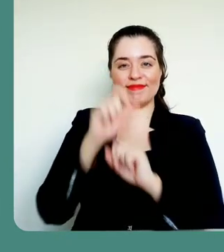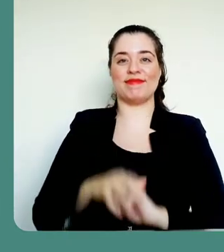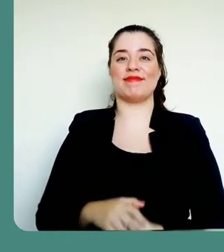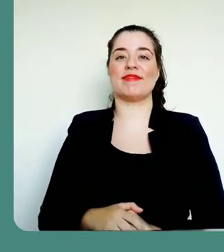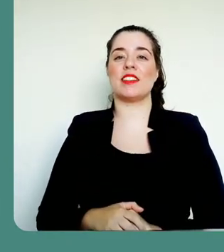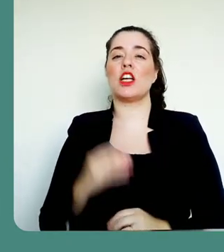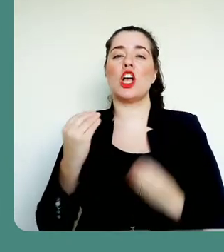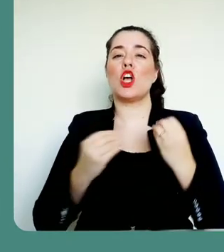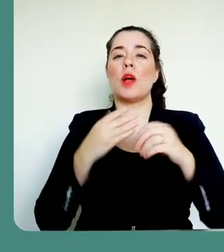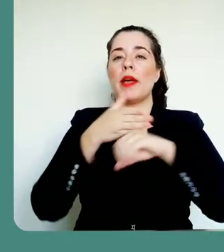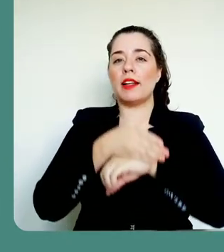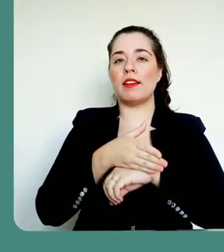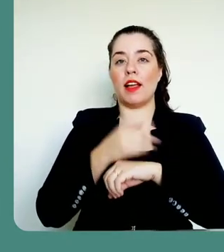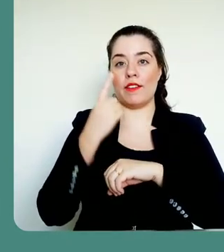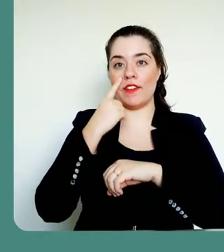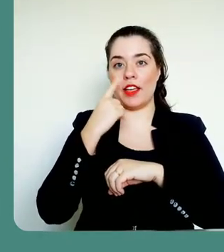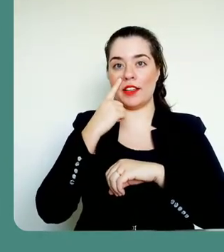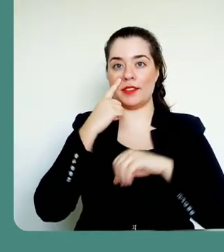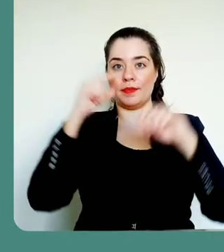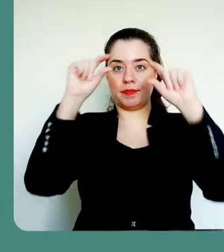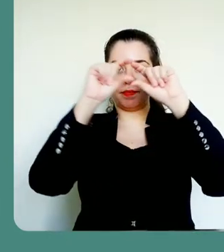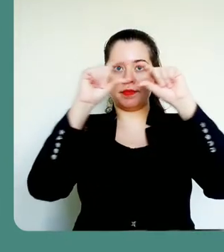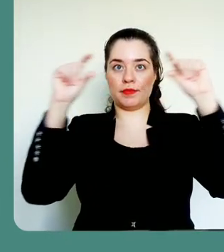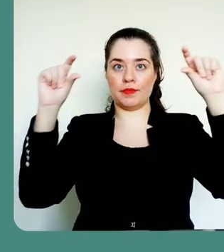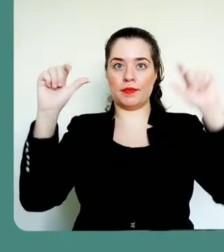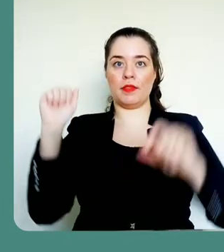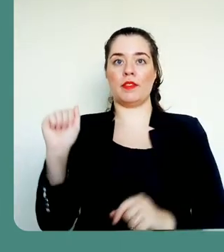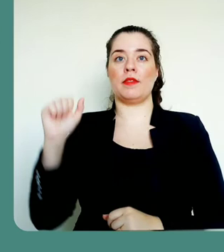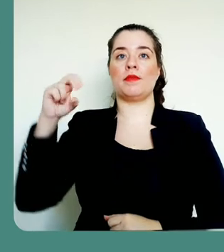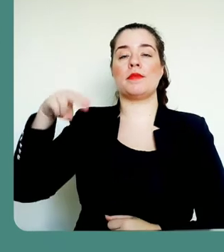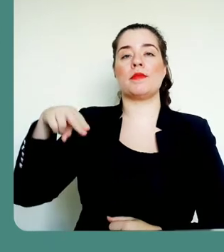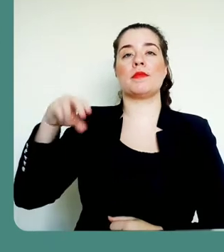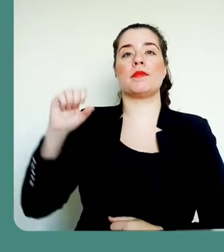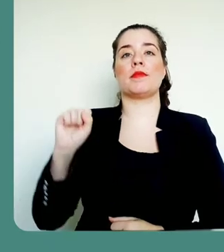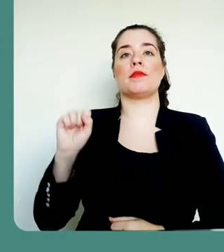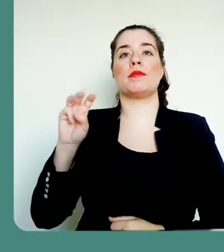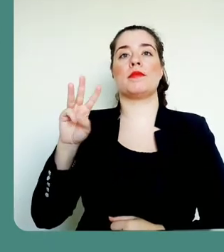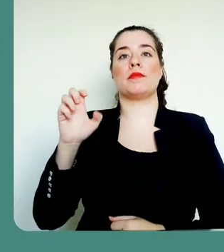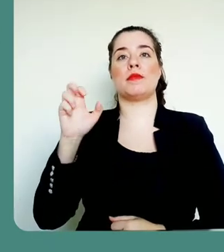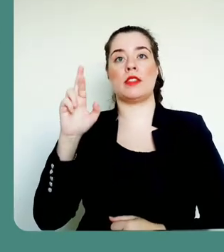a esta plataforma a partir do seguinte endereço eletrônico: